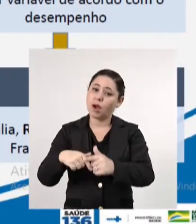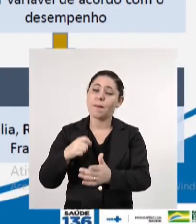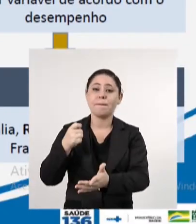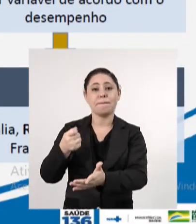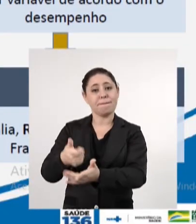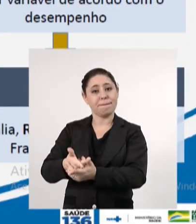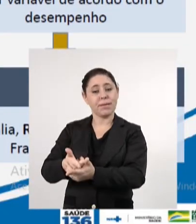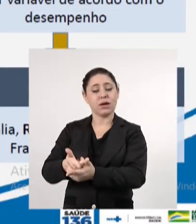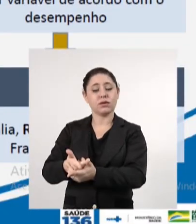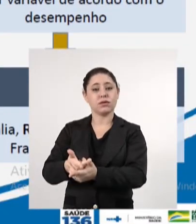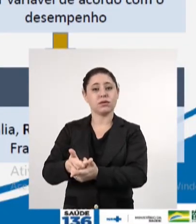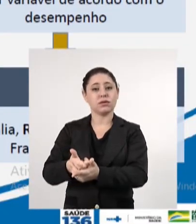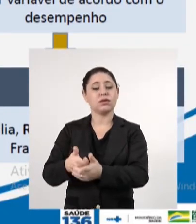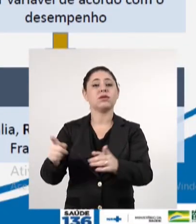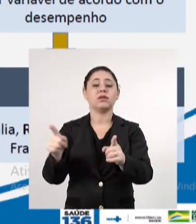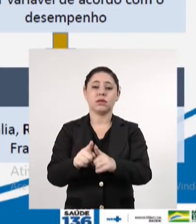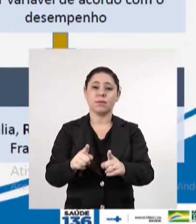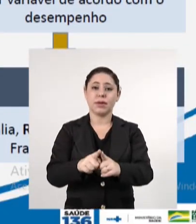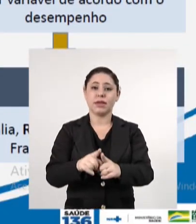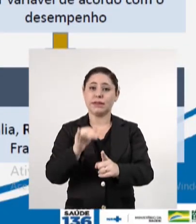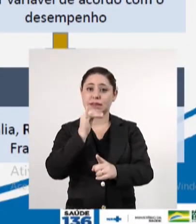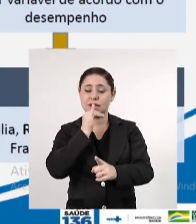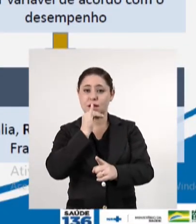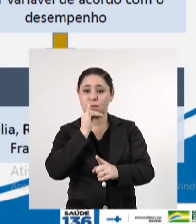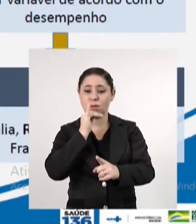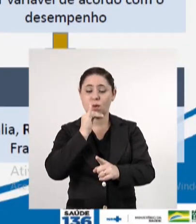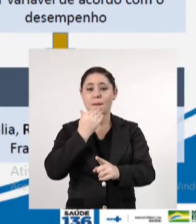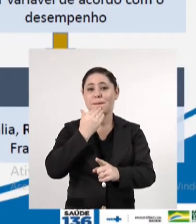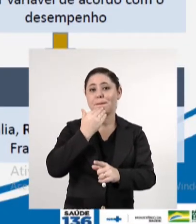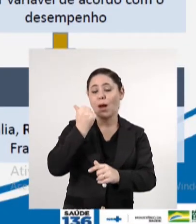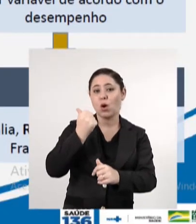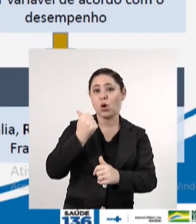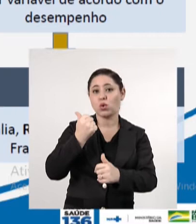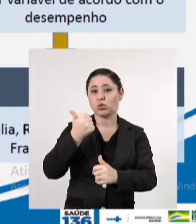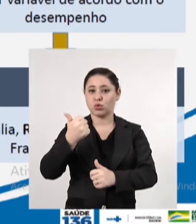produção. E o pagamento por desempenho, que é a remuneração